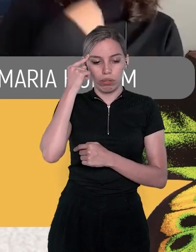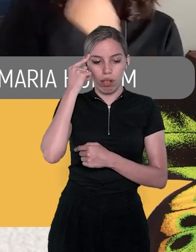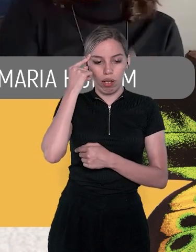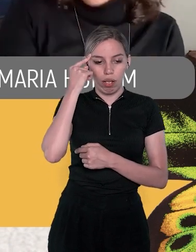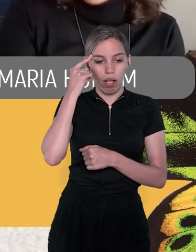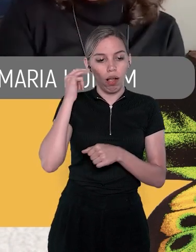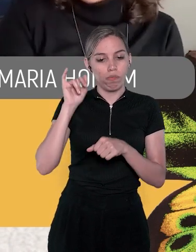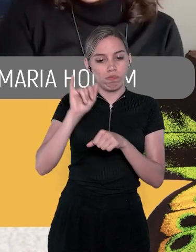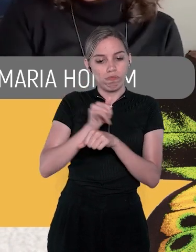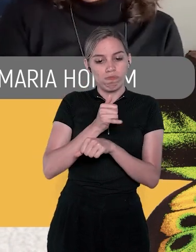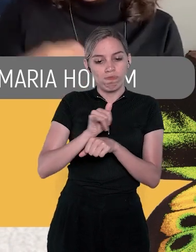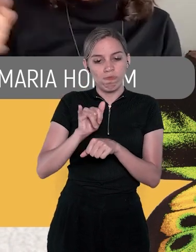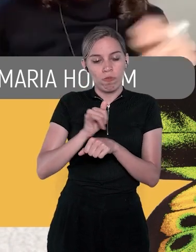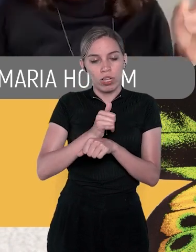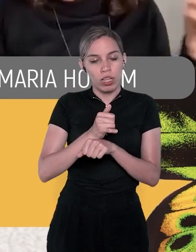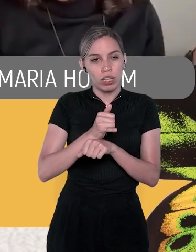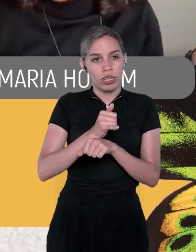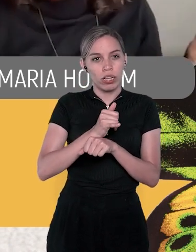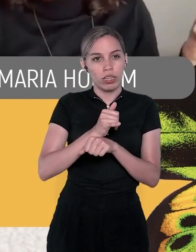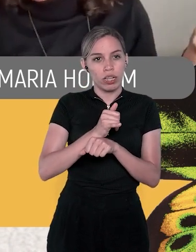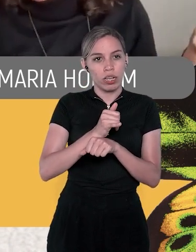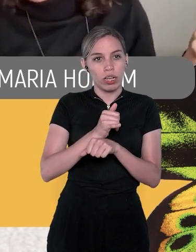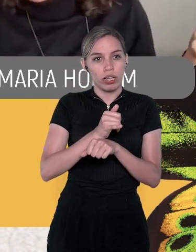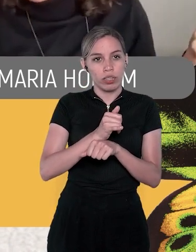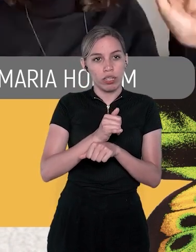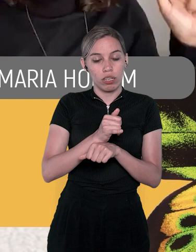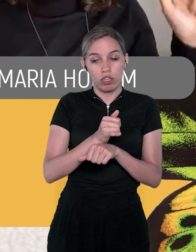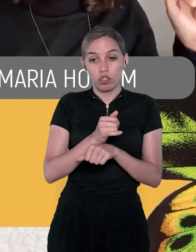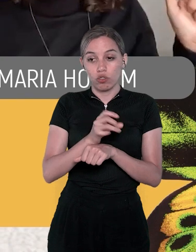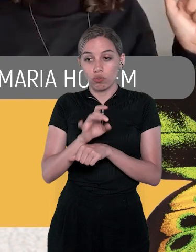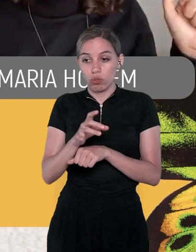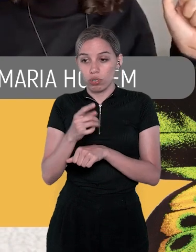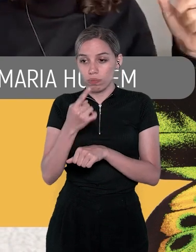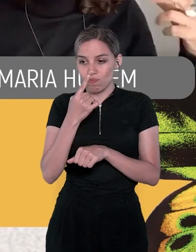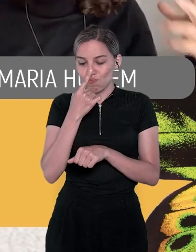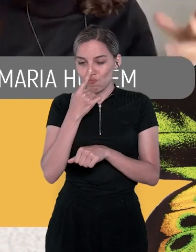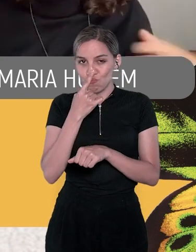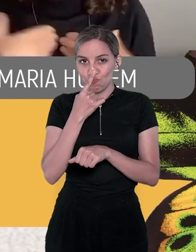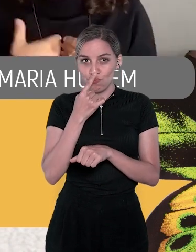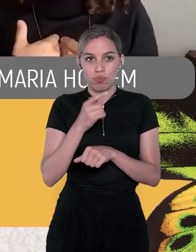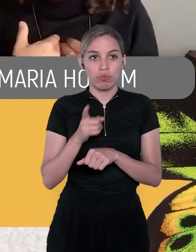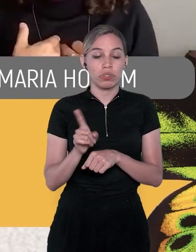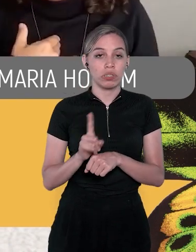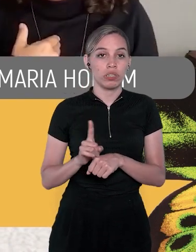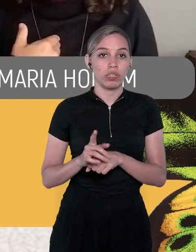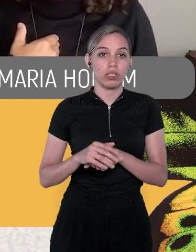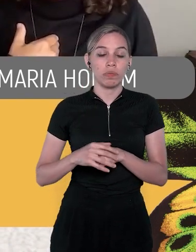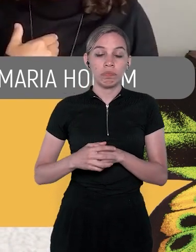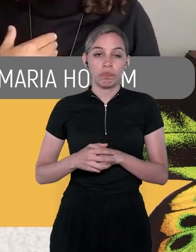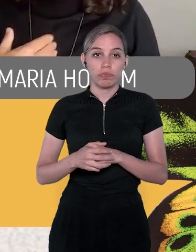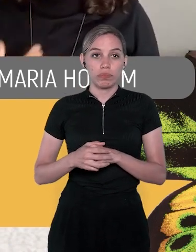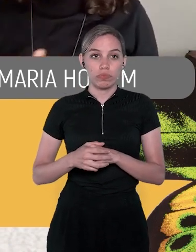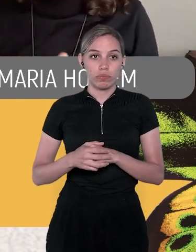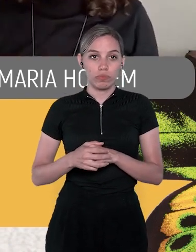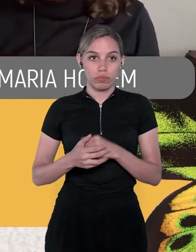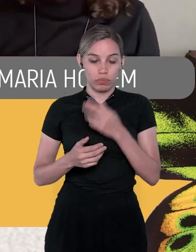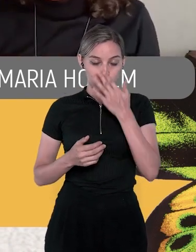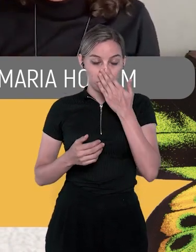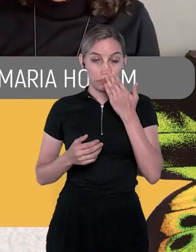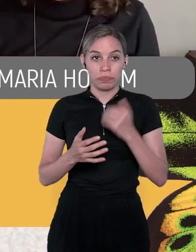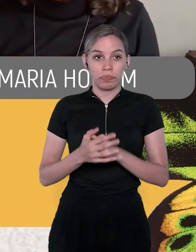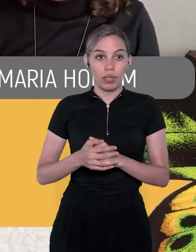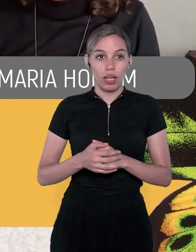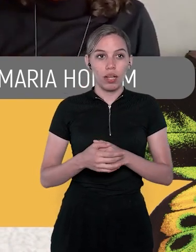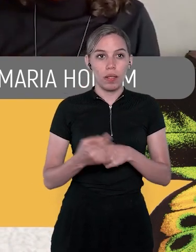de pesquisar isso que eu estou chamando significadamente de afetos, ou eu diria mais pulsões,